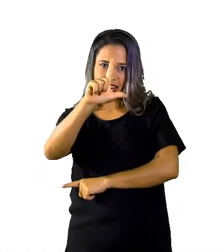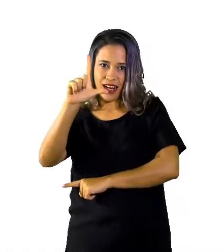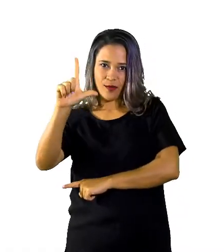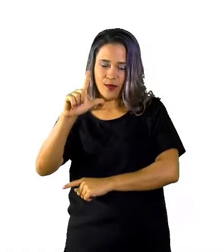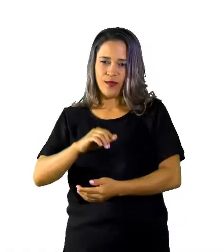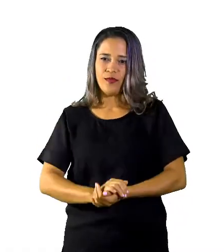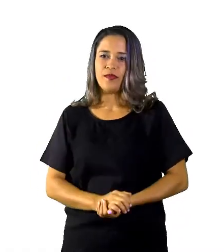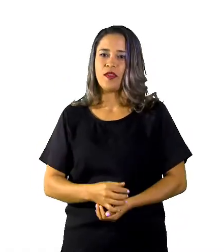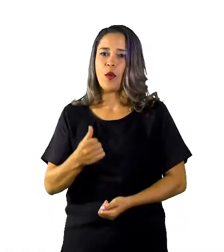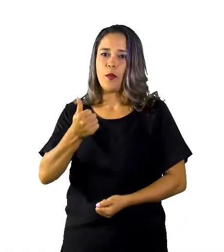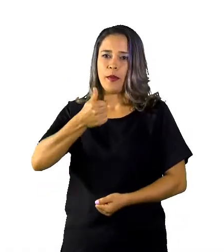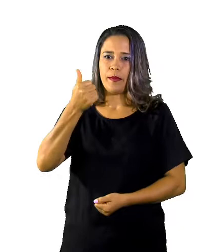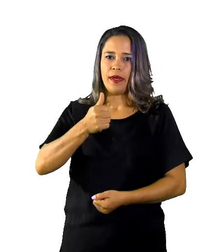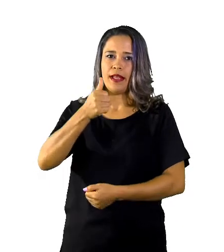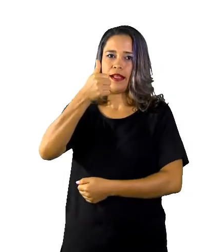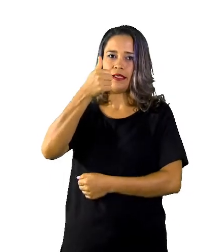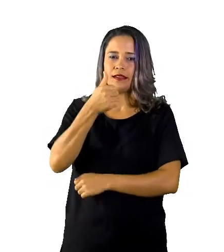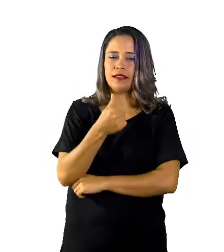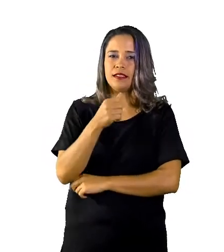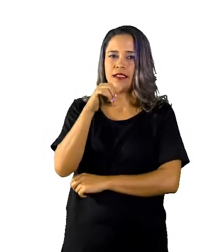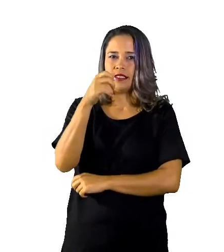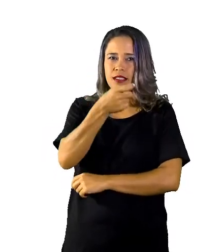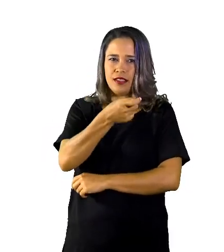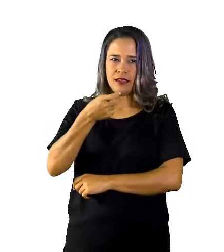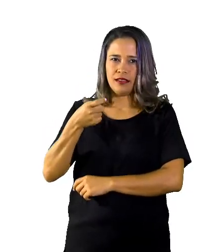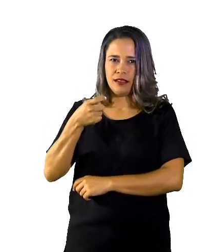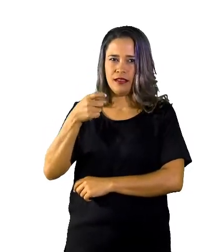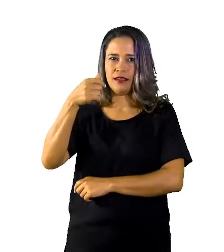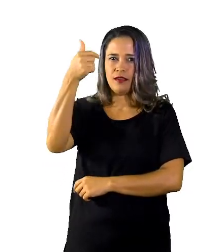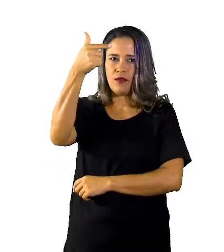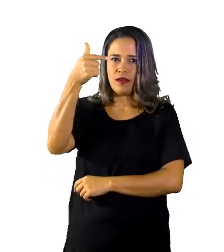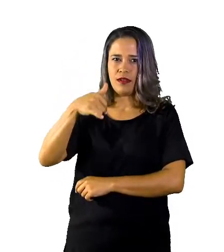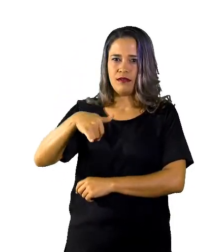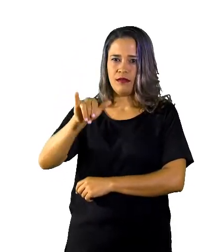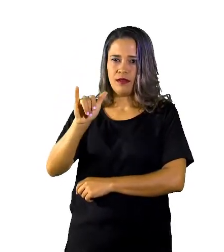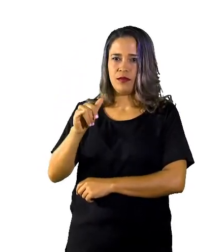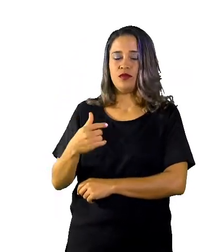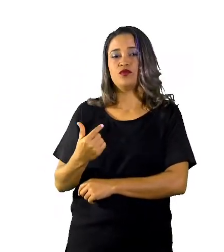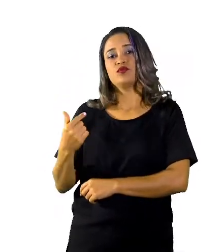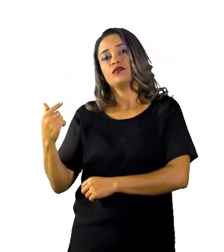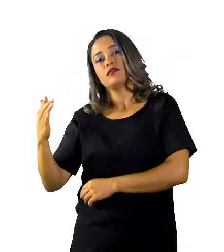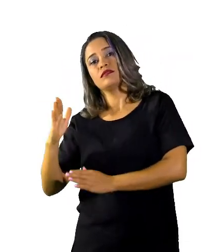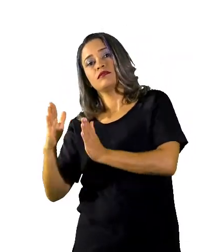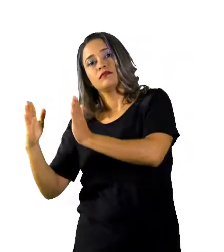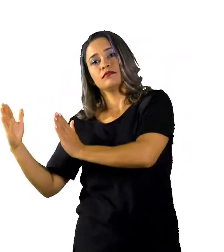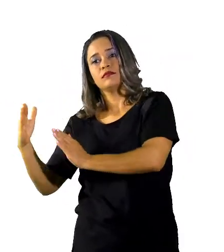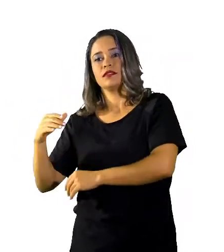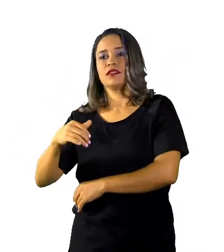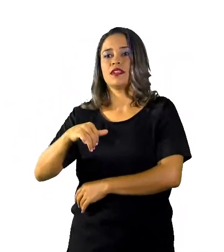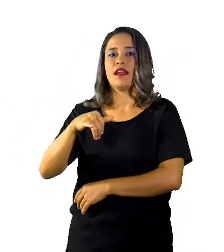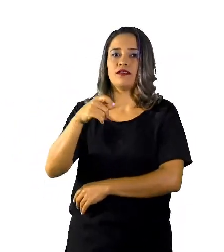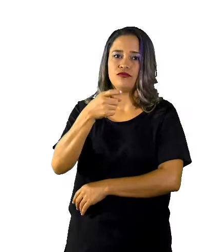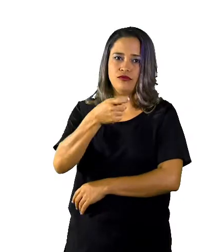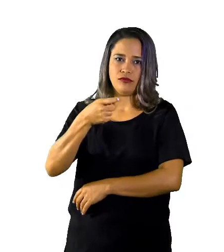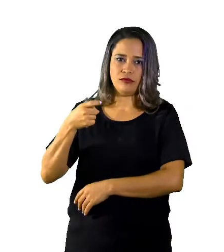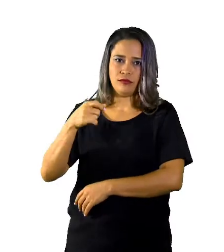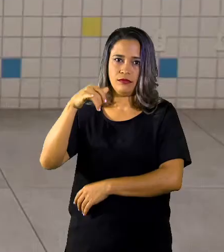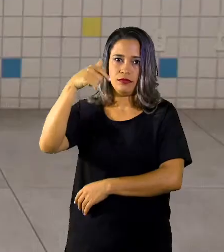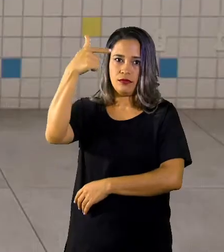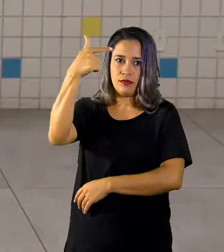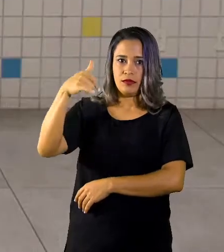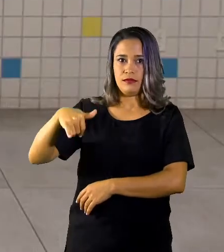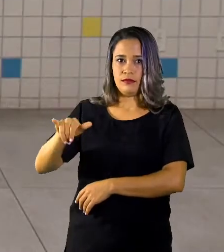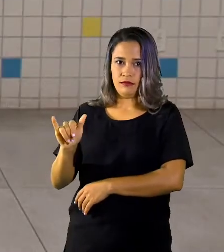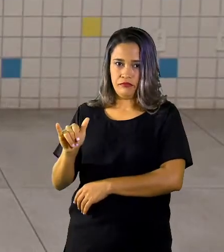nós temos x ao quadrado y e no segundo monômio nós também temos x ao quadrado y. Ou